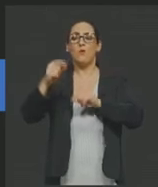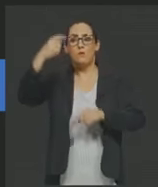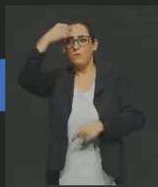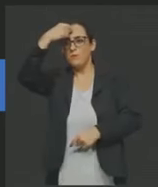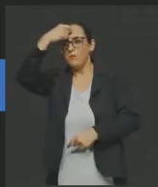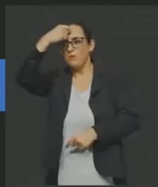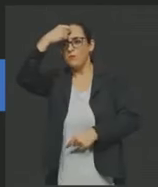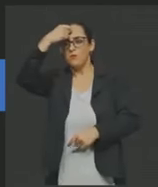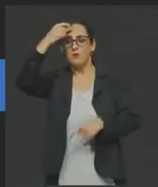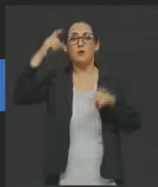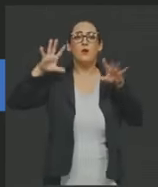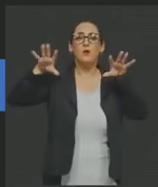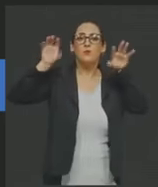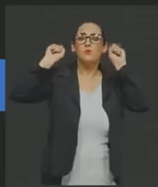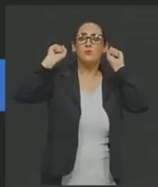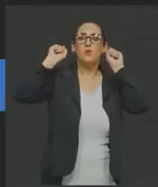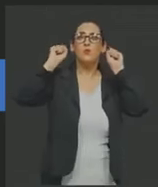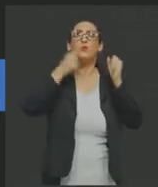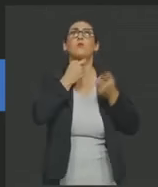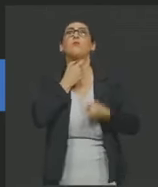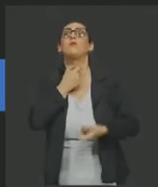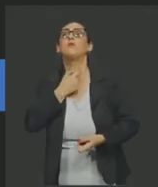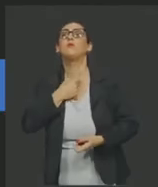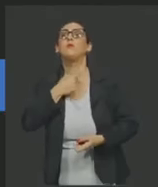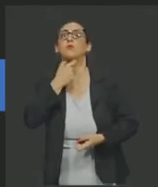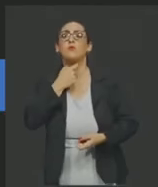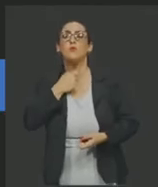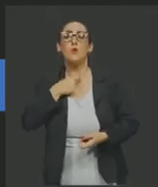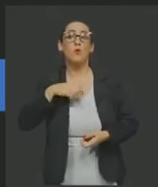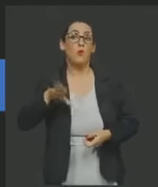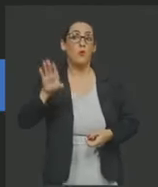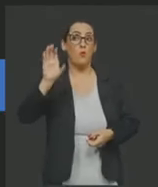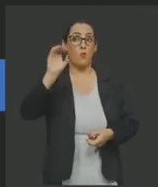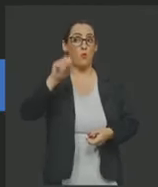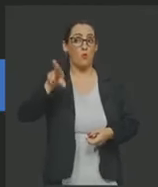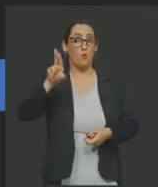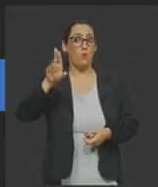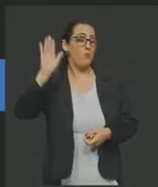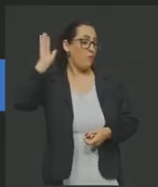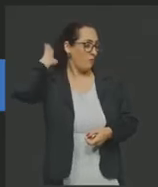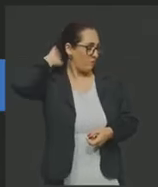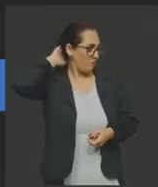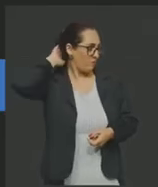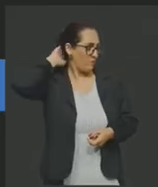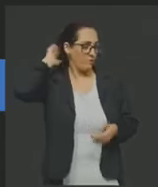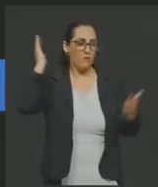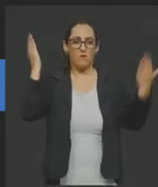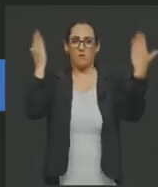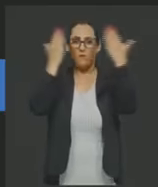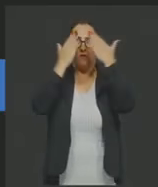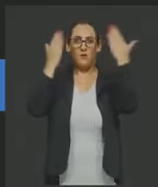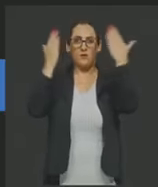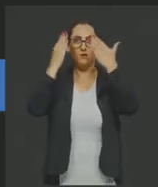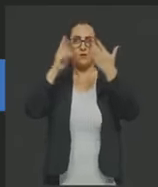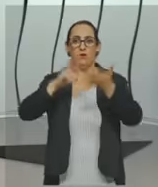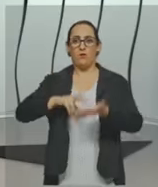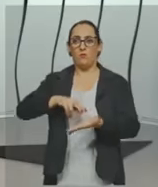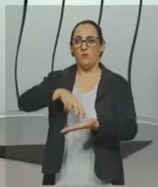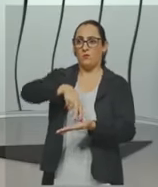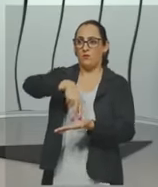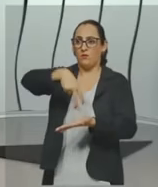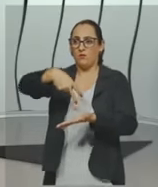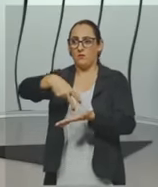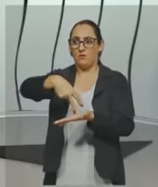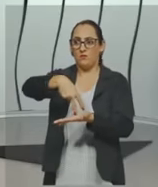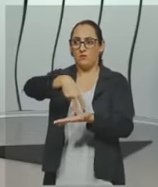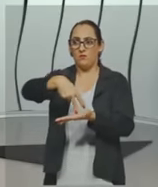linguagem. O lobo occipital, que é de verde aqui mais atrás, principalmente visão e equilíbrio. Então, se tiver um acidente